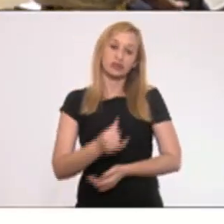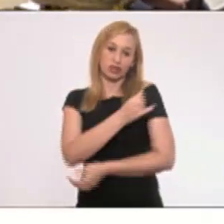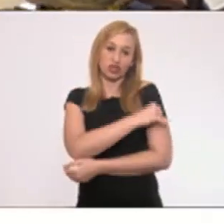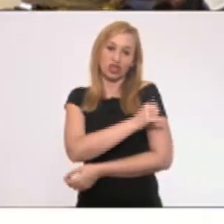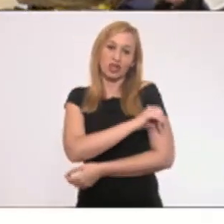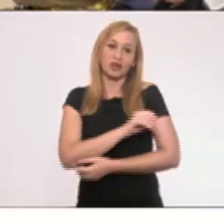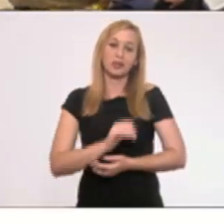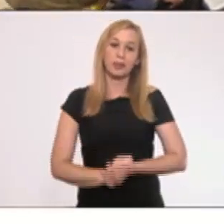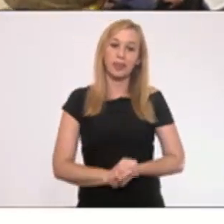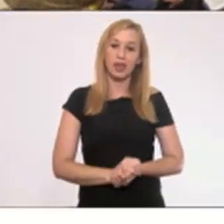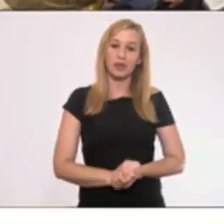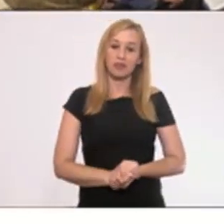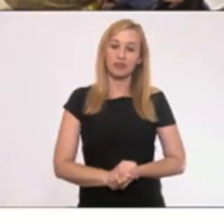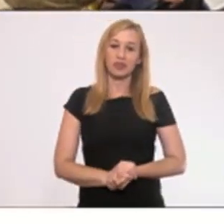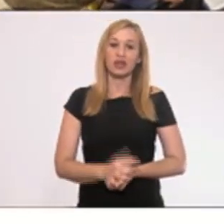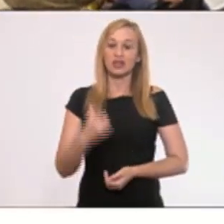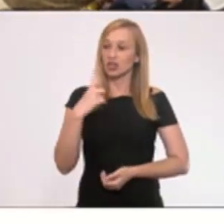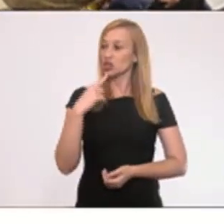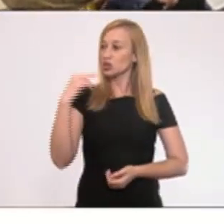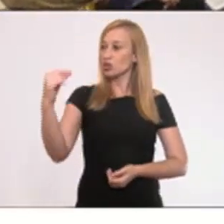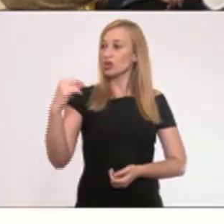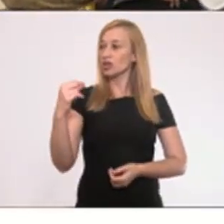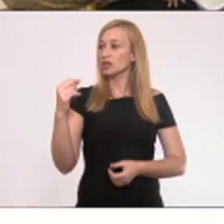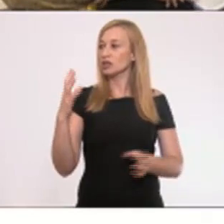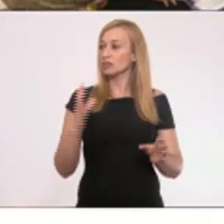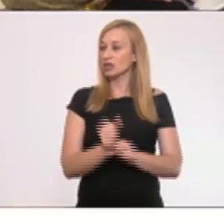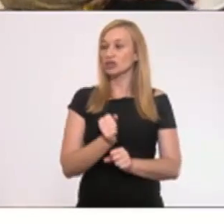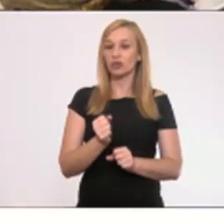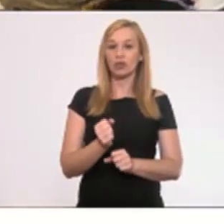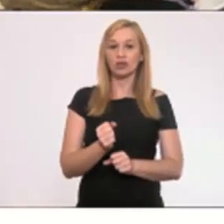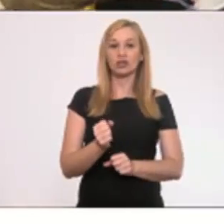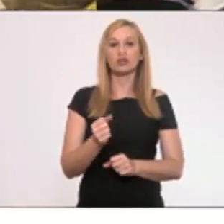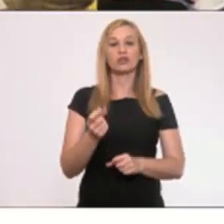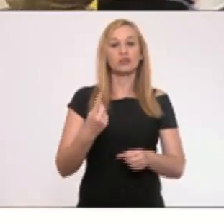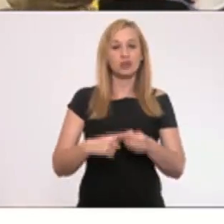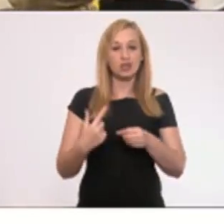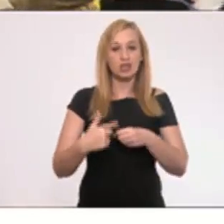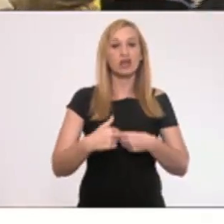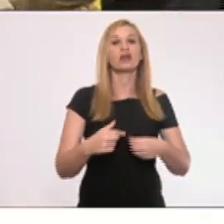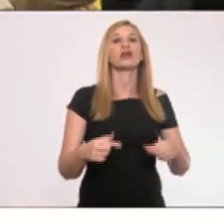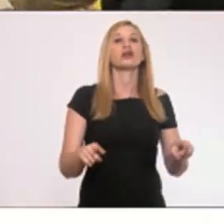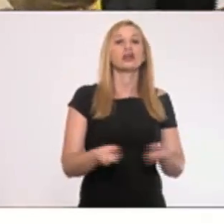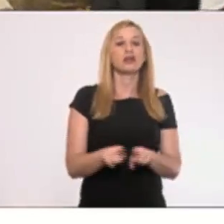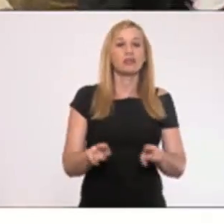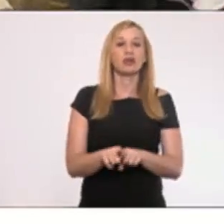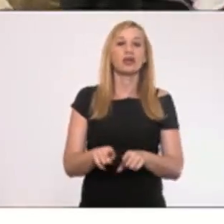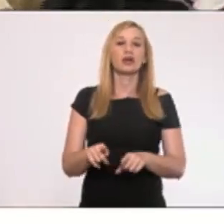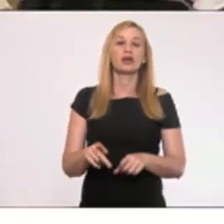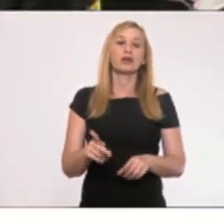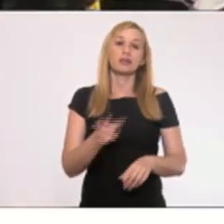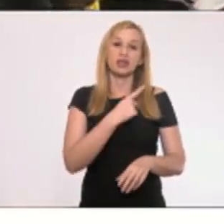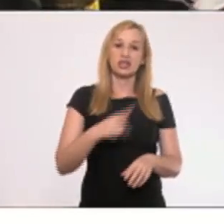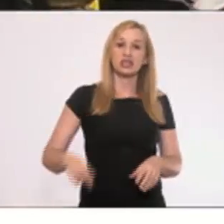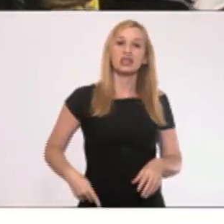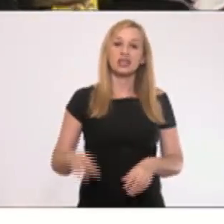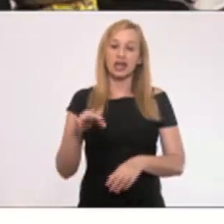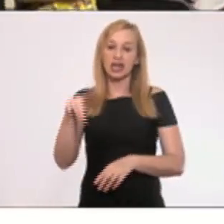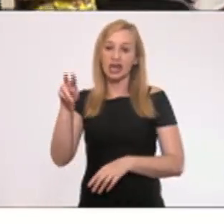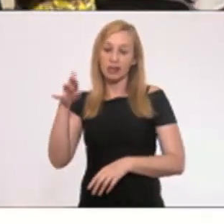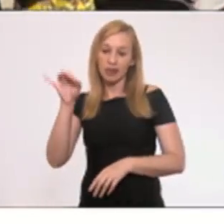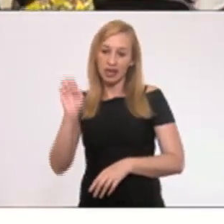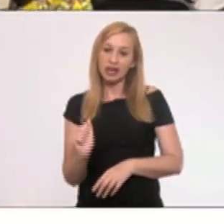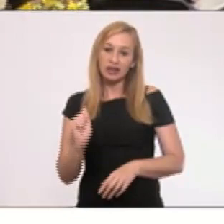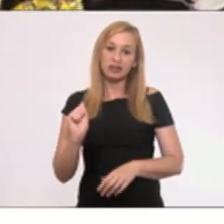ao ser eleito para o Tribunal de Contas do município, o então presidente da Câmara, Ivan Moreira, queridíssimo amigo,